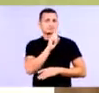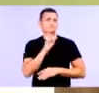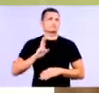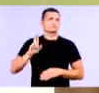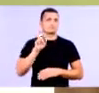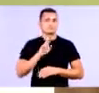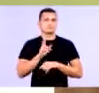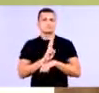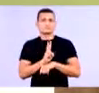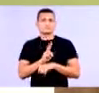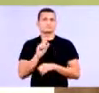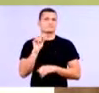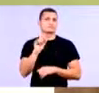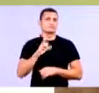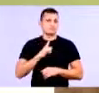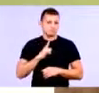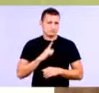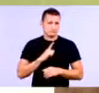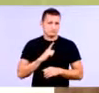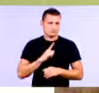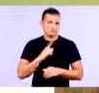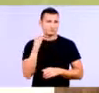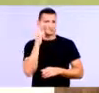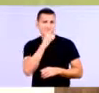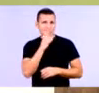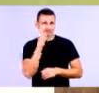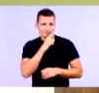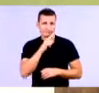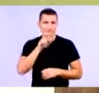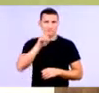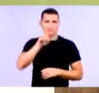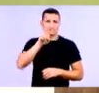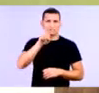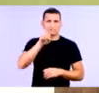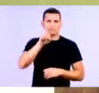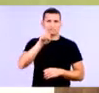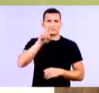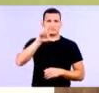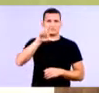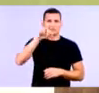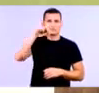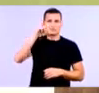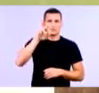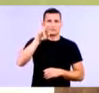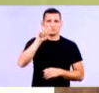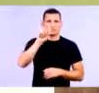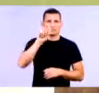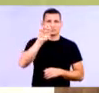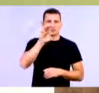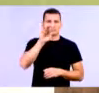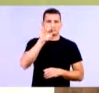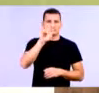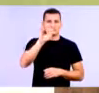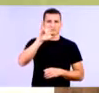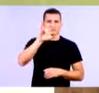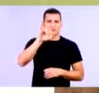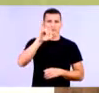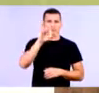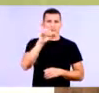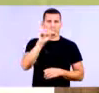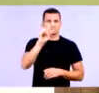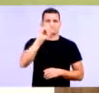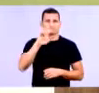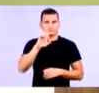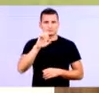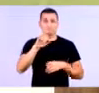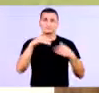segurança, o que a gente já tem? Uma vulnerabilidade. Então, assim, a política de segurança da informação, ela não é da